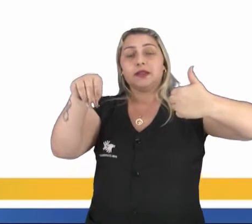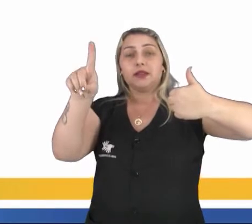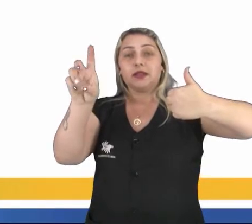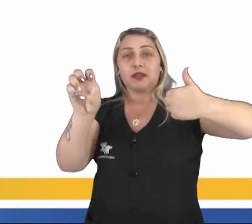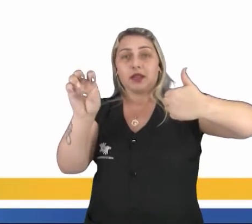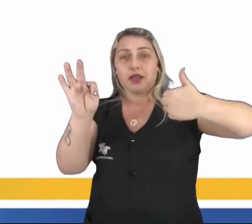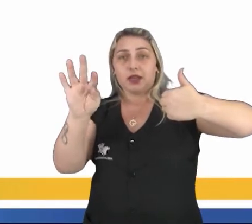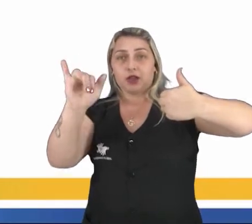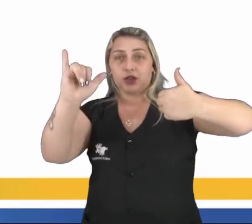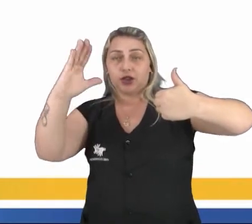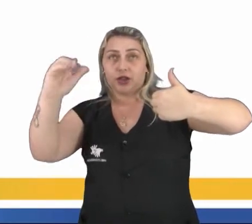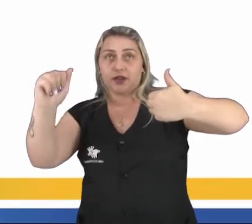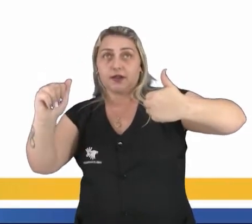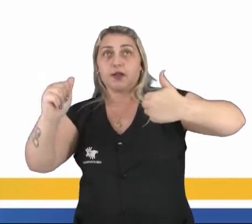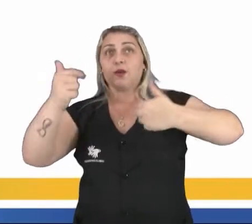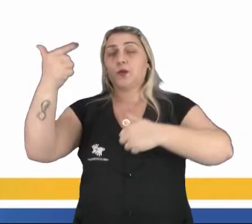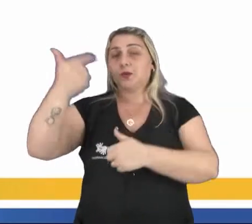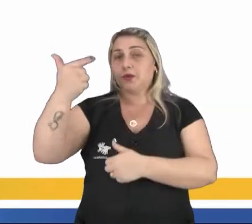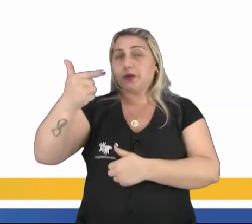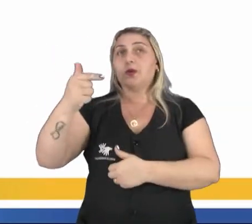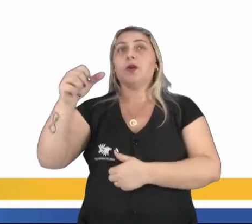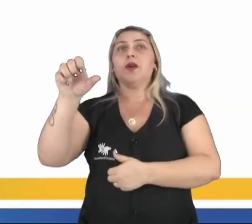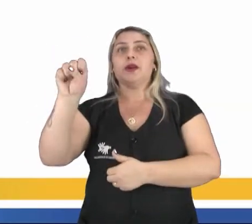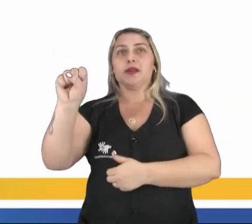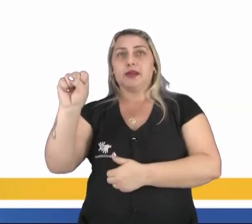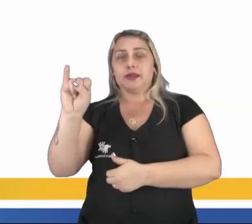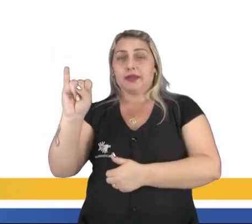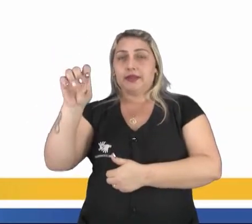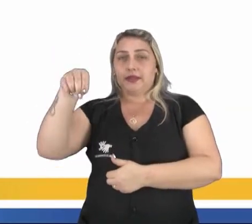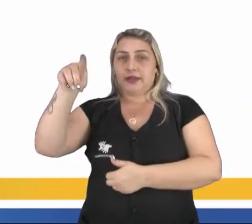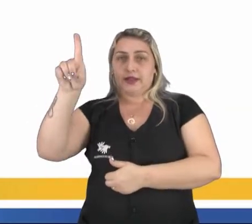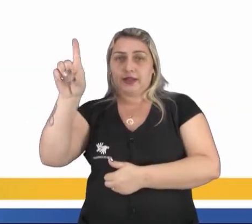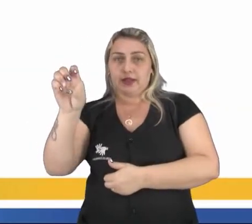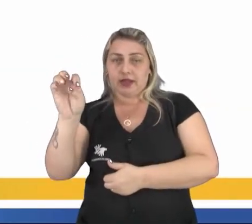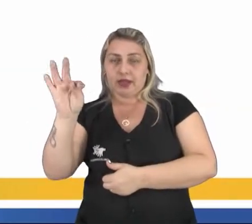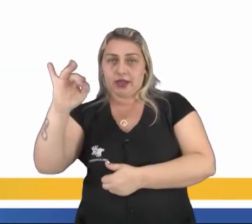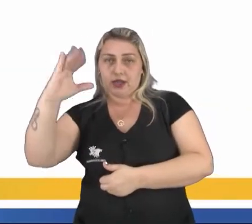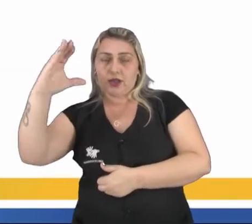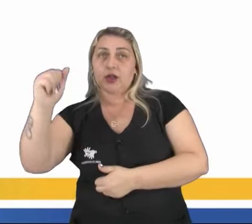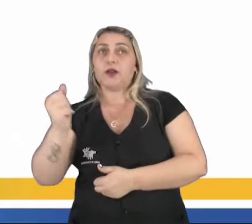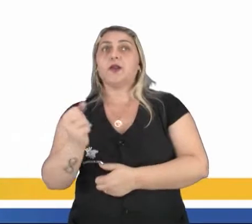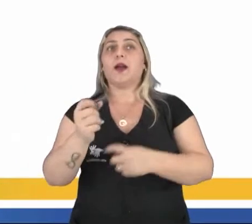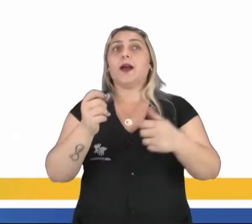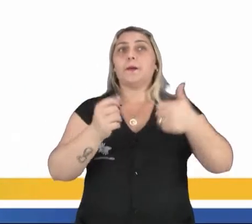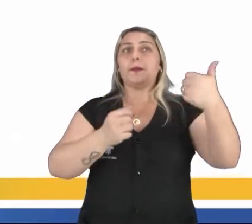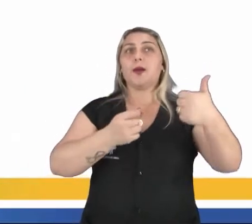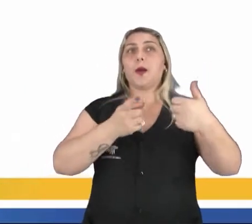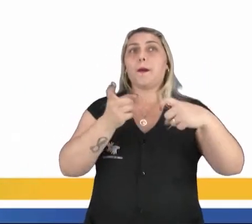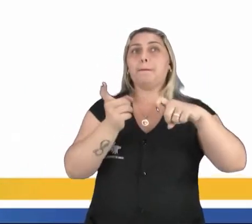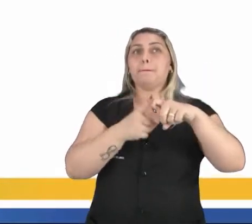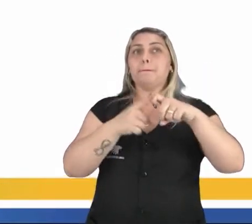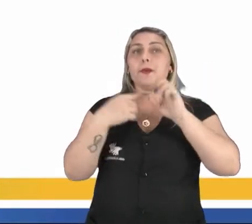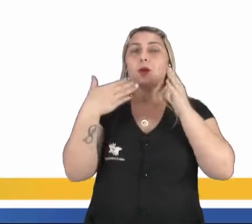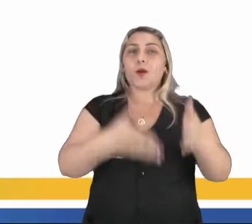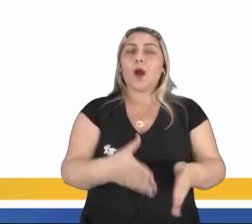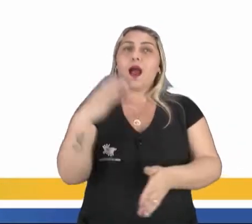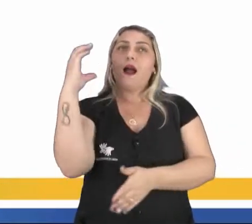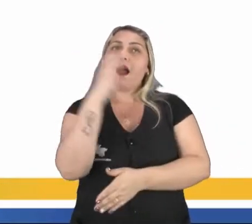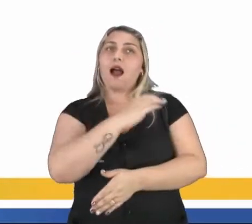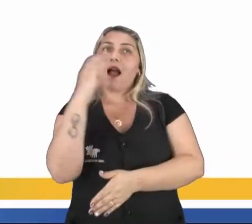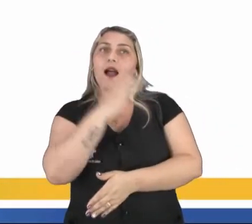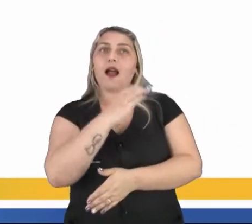assindéticas. Né? Vamos ver aqui o quadro, ó. Coordenadas assindéticas. O médico chegou rápido.